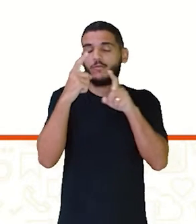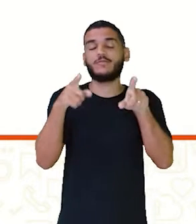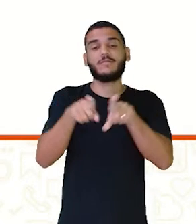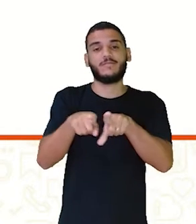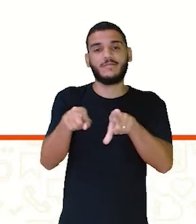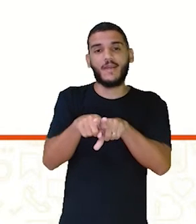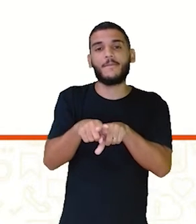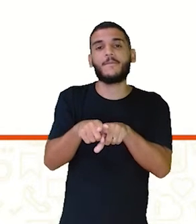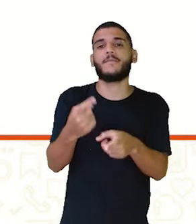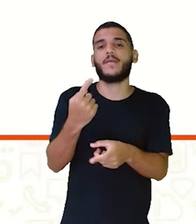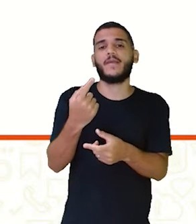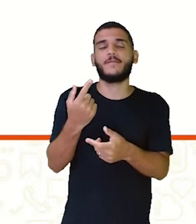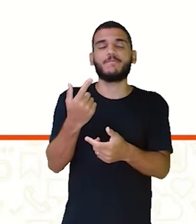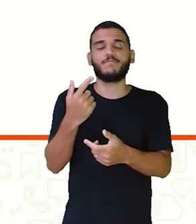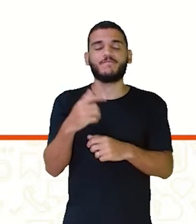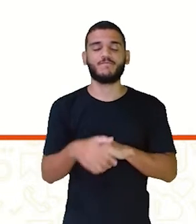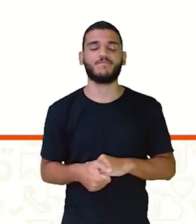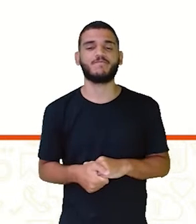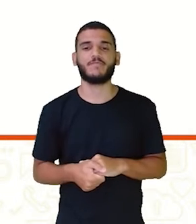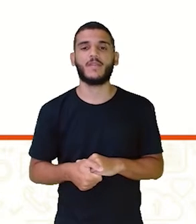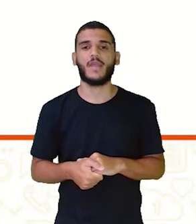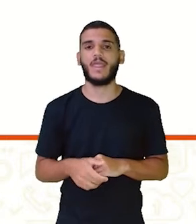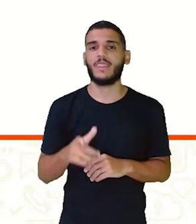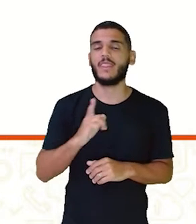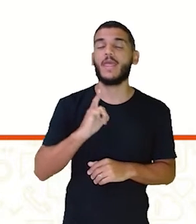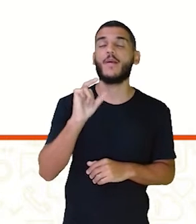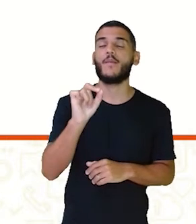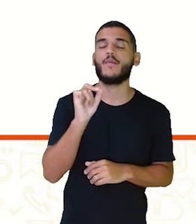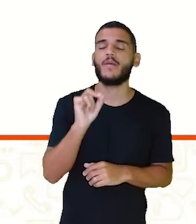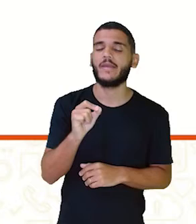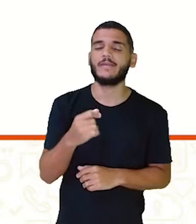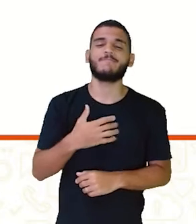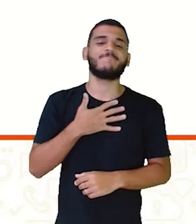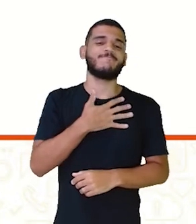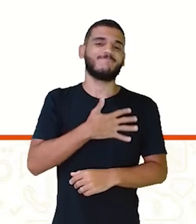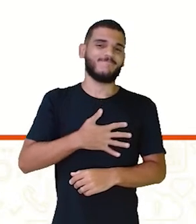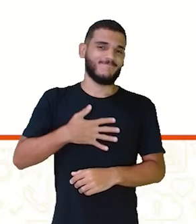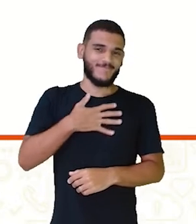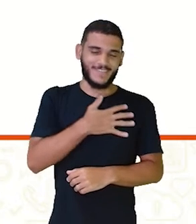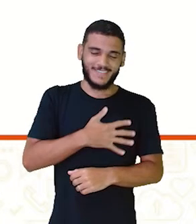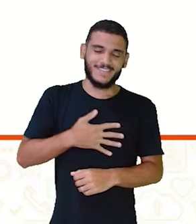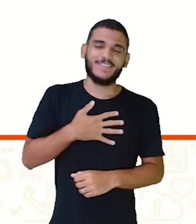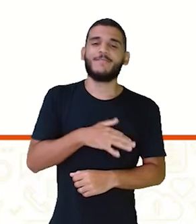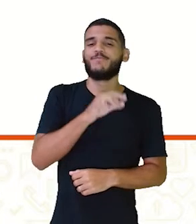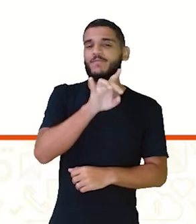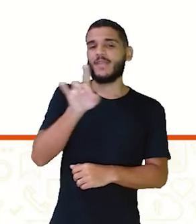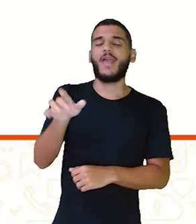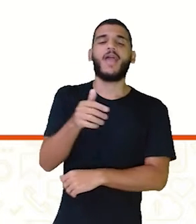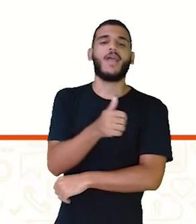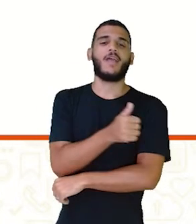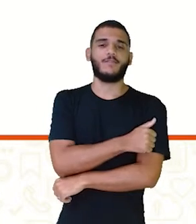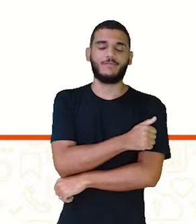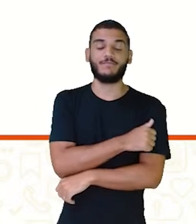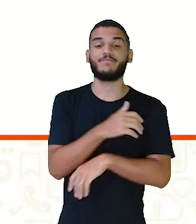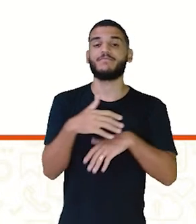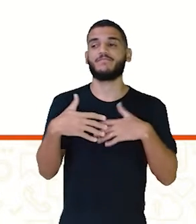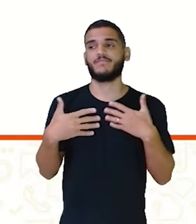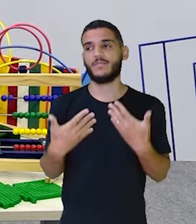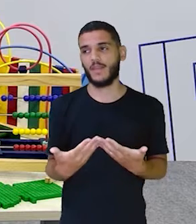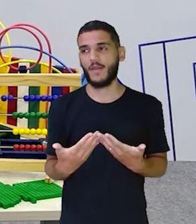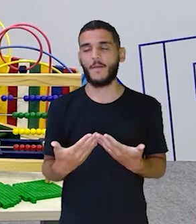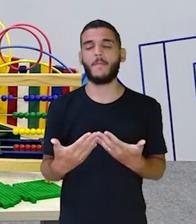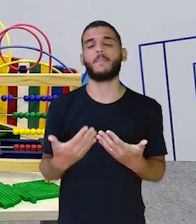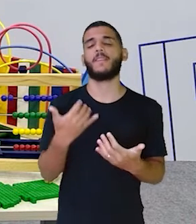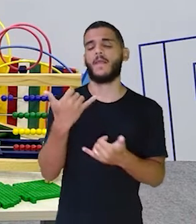labiais, além de proporcionar sensação de bem-estar e prazer. Então, nesse movimento